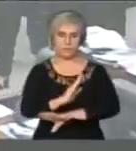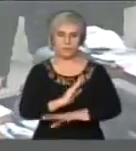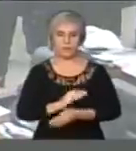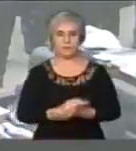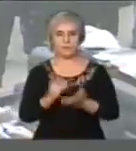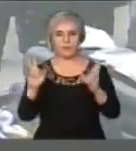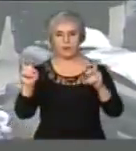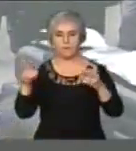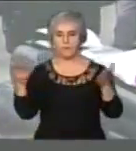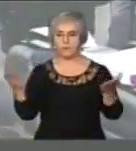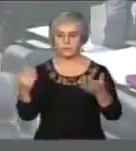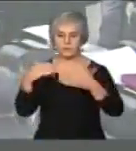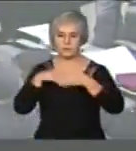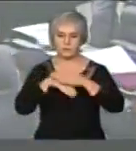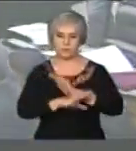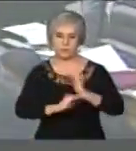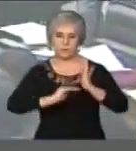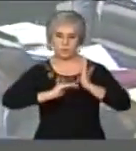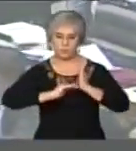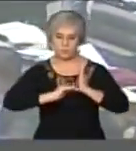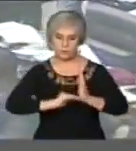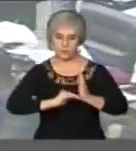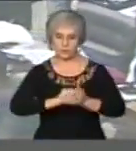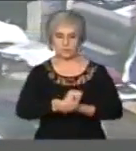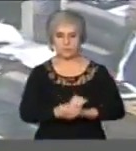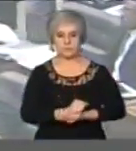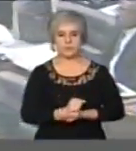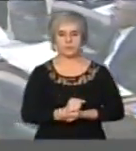aprovado, a matéria vai ao Senado Federal.